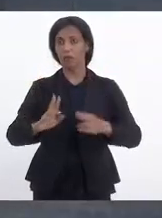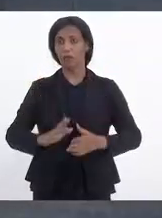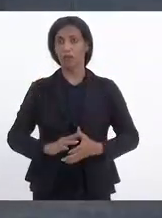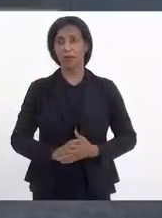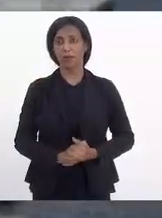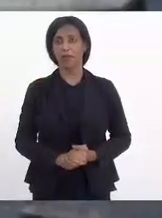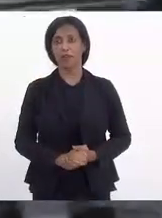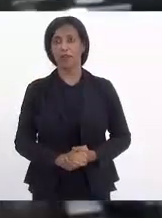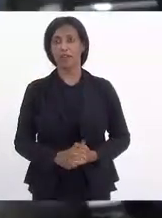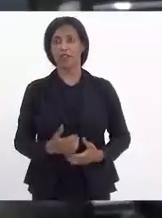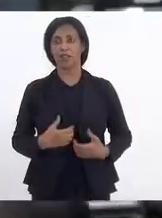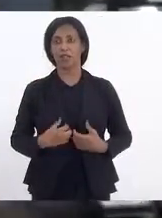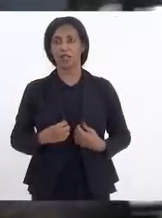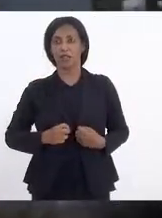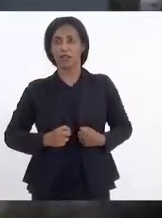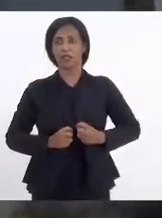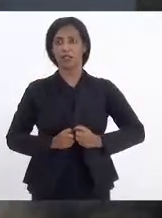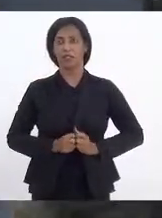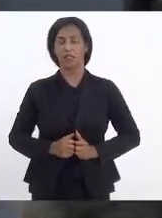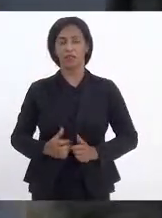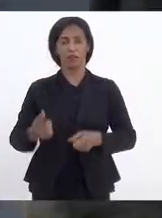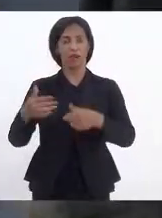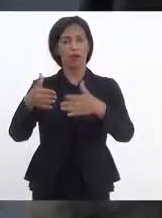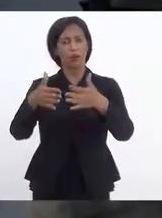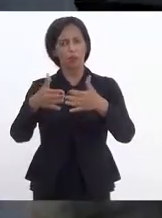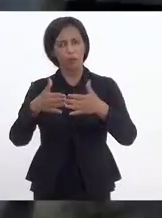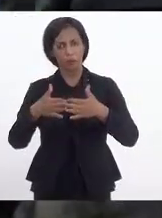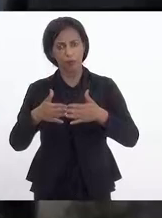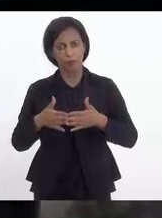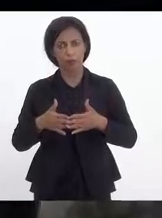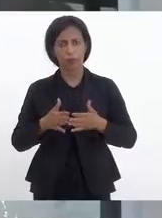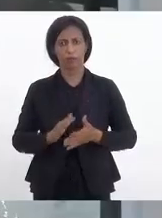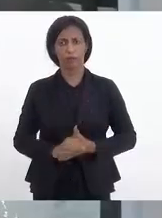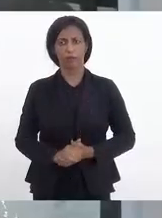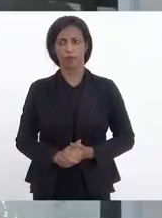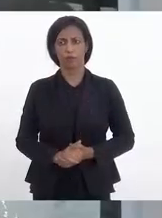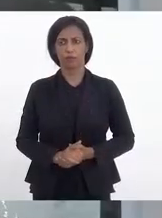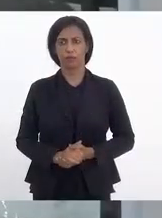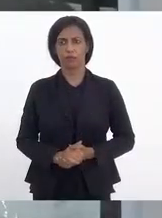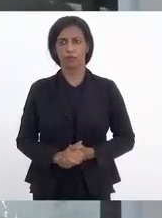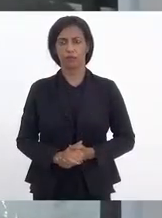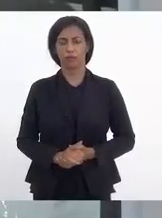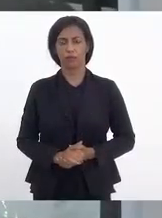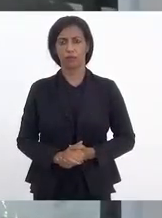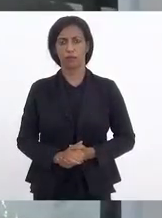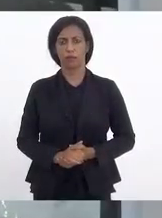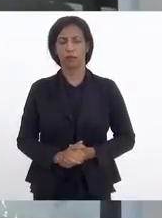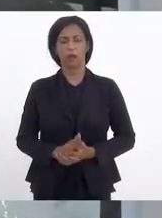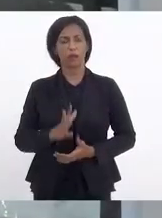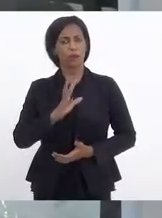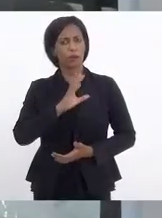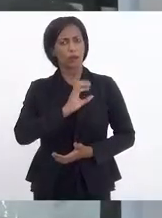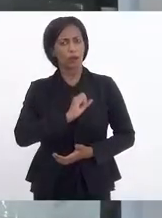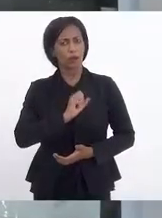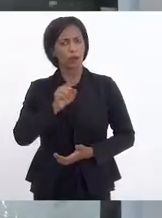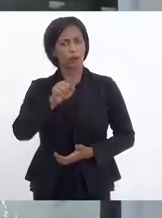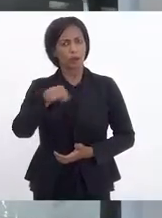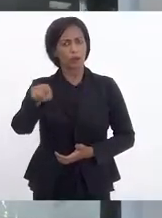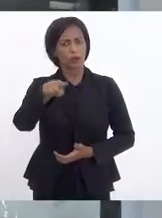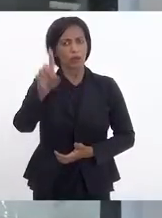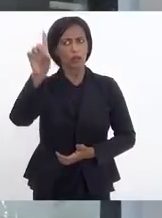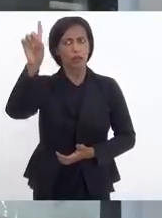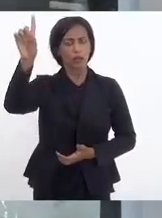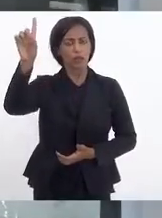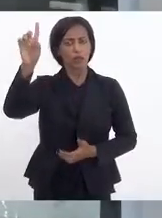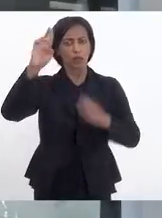máximo respeito por favor e pelo amor que vocês têm a Deus